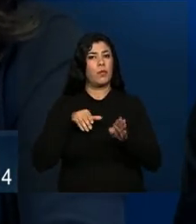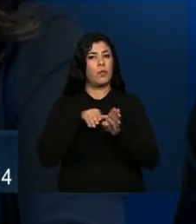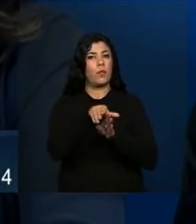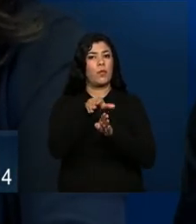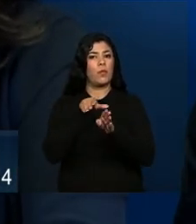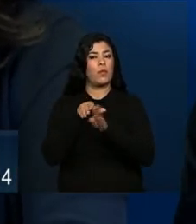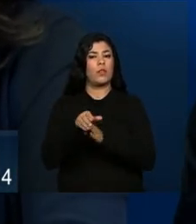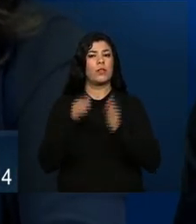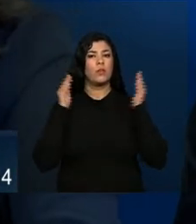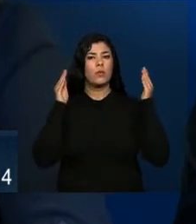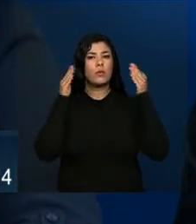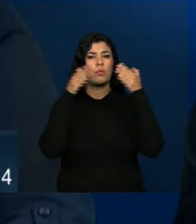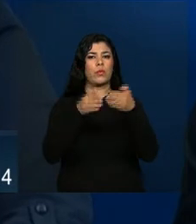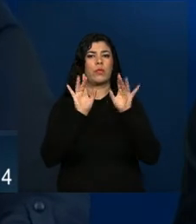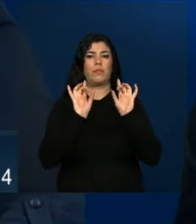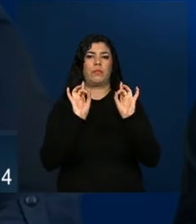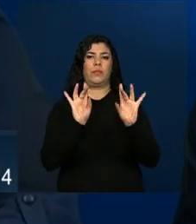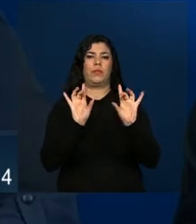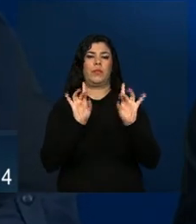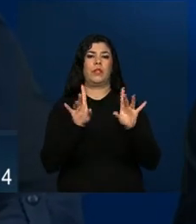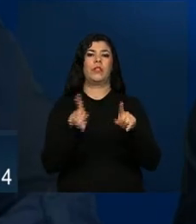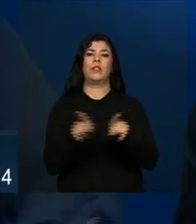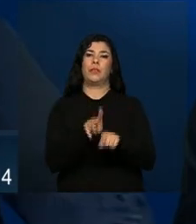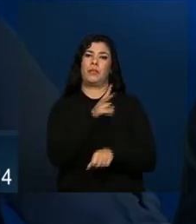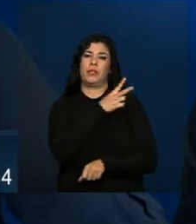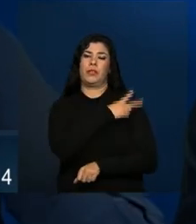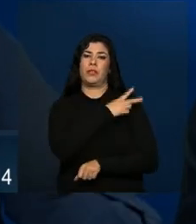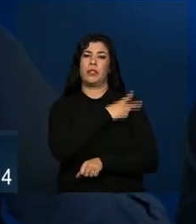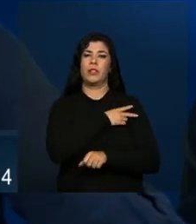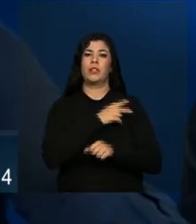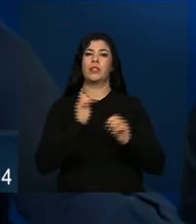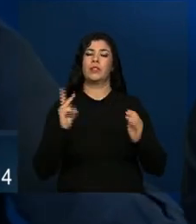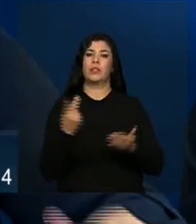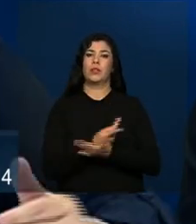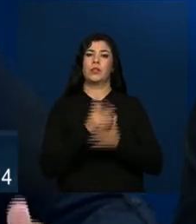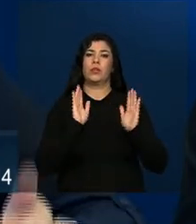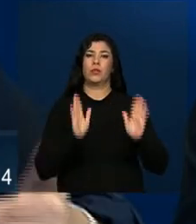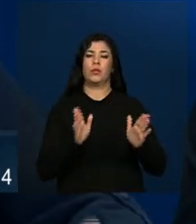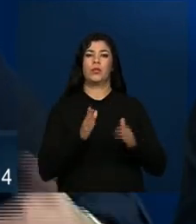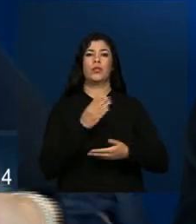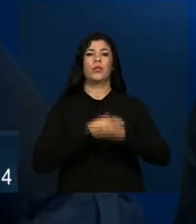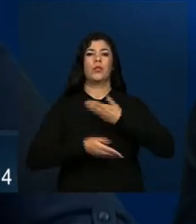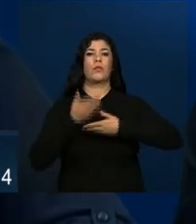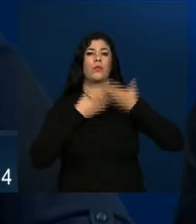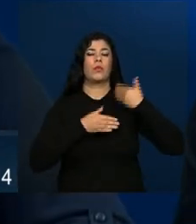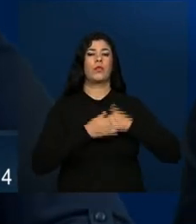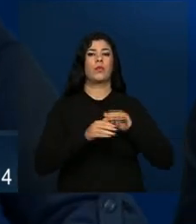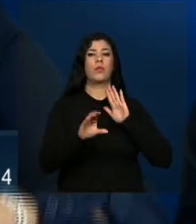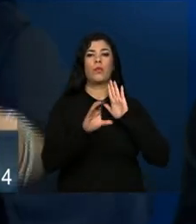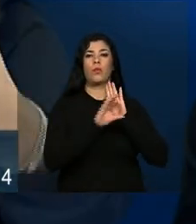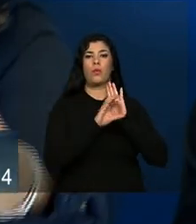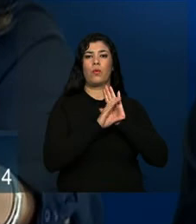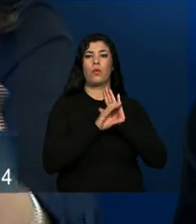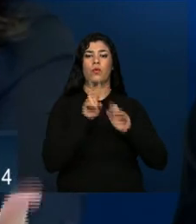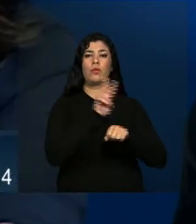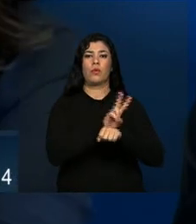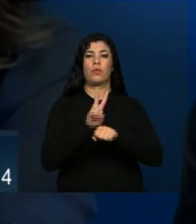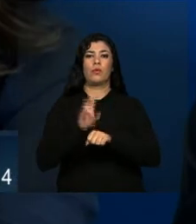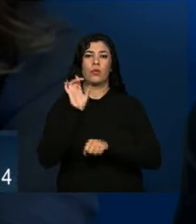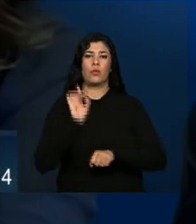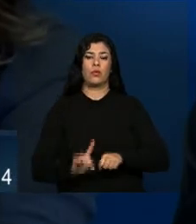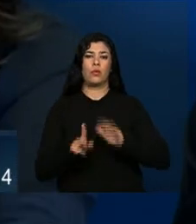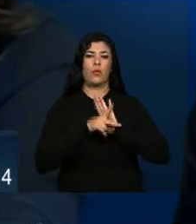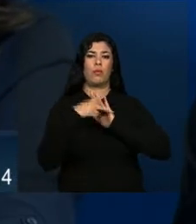orientação específica e especializada a técnica que por vezes são Código de Defesa do Consumidor sou